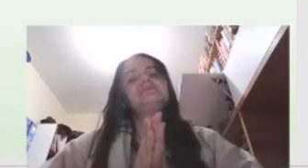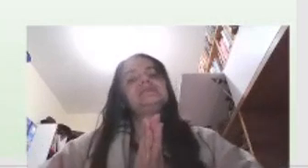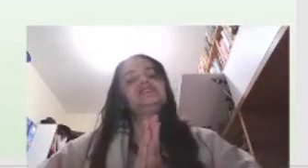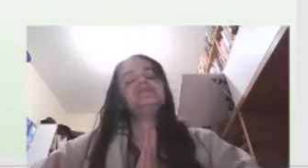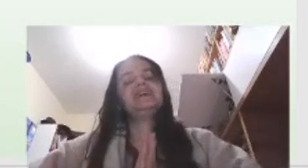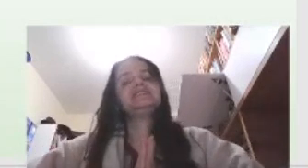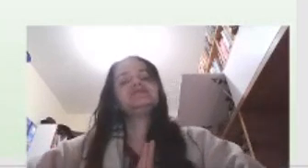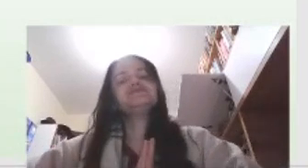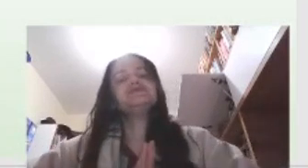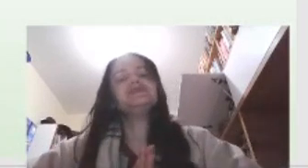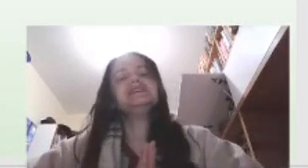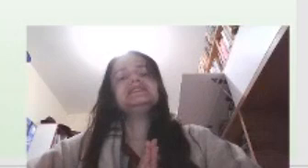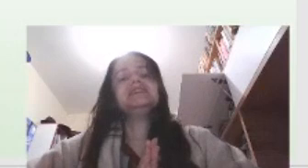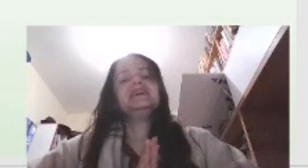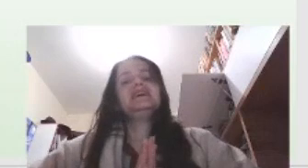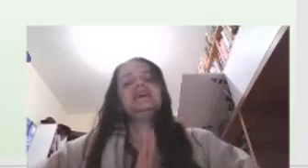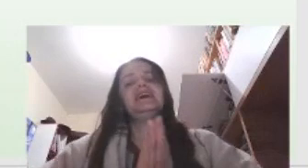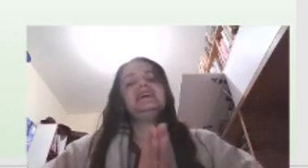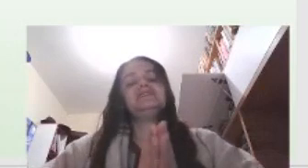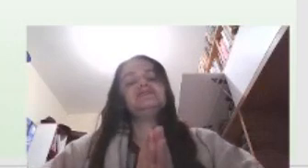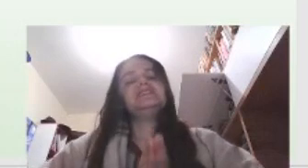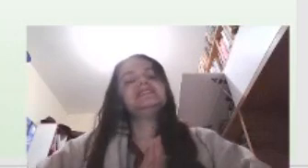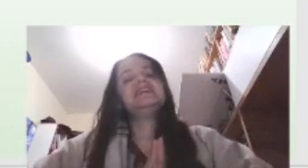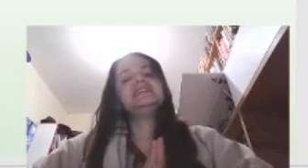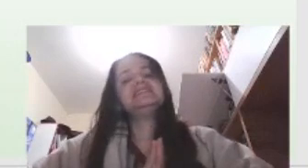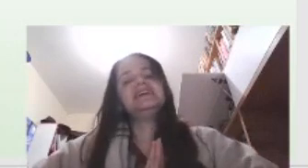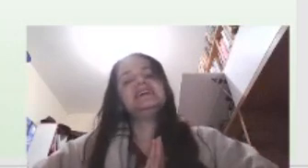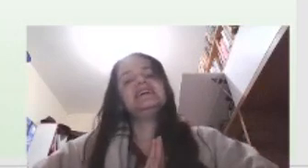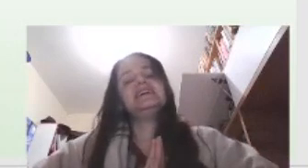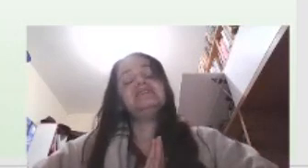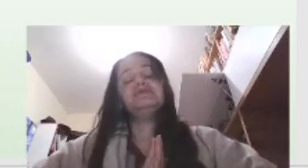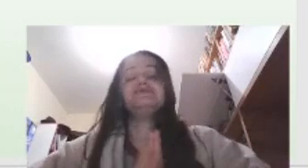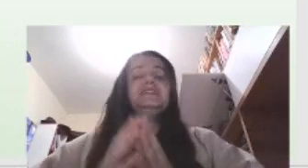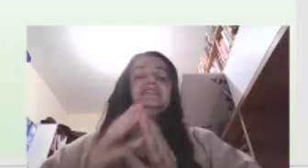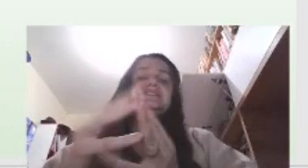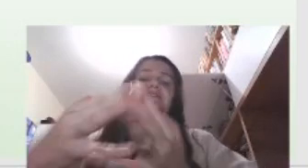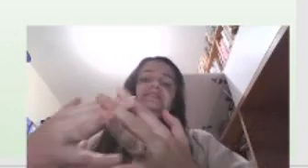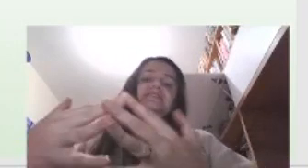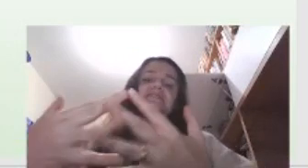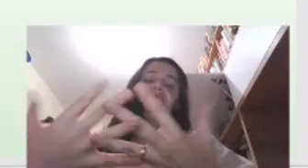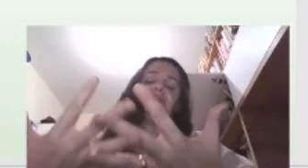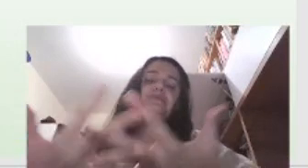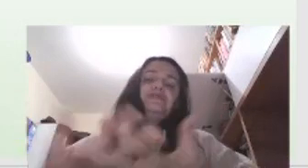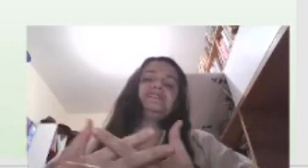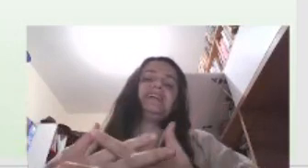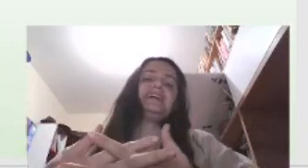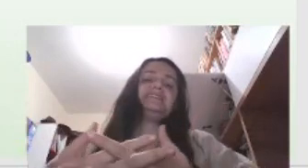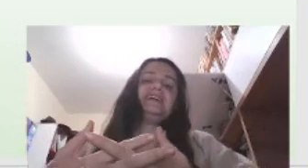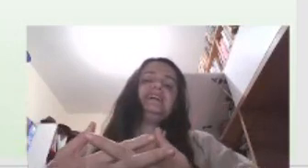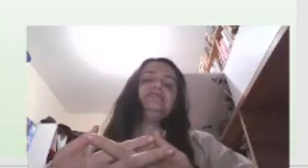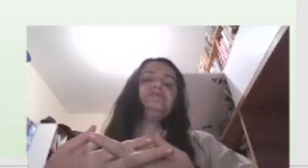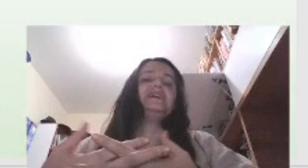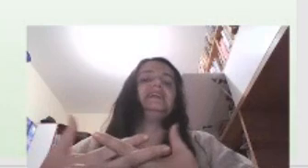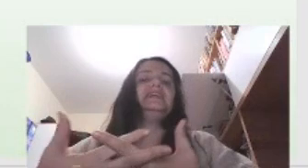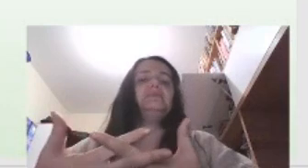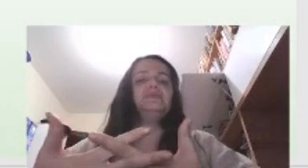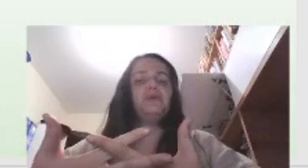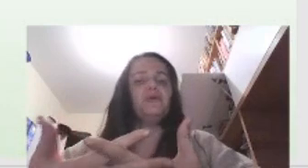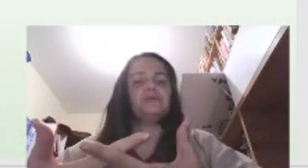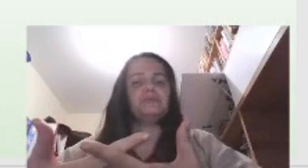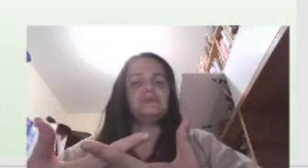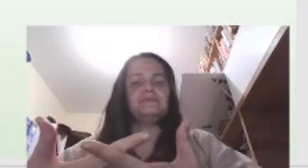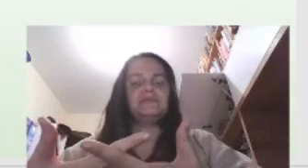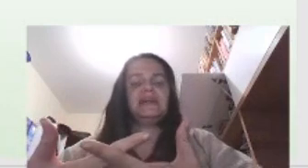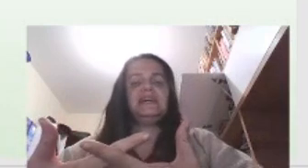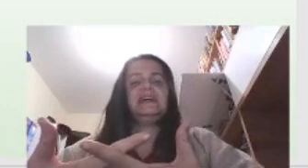então, diversas funções, todas elas envolvidas na homeostase, né? No equilíbrio